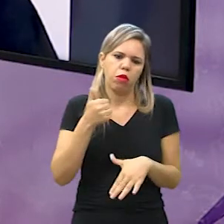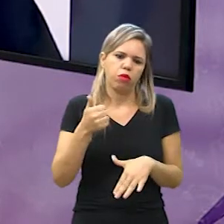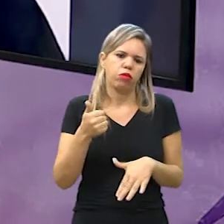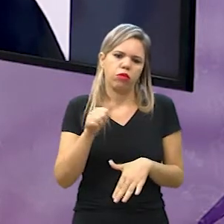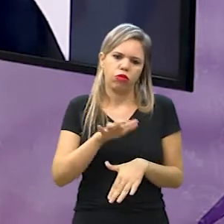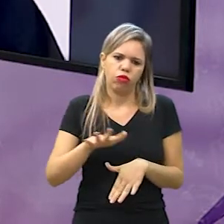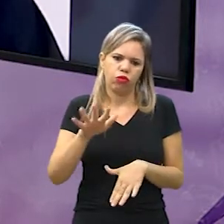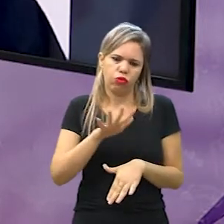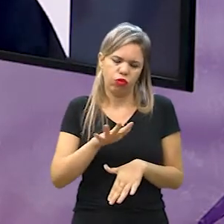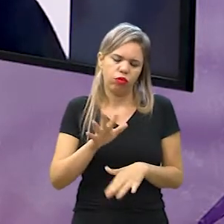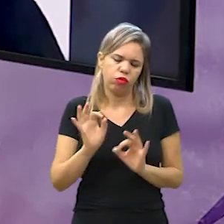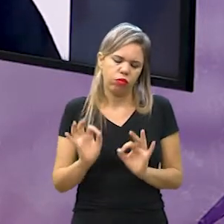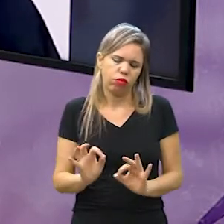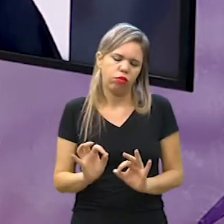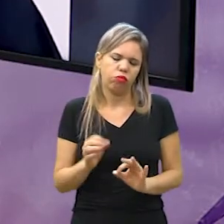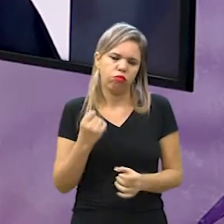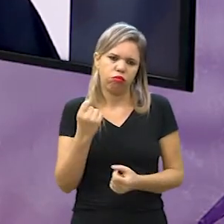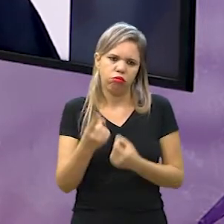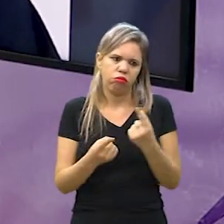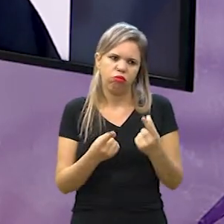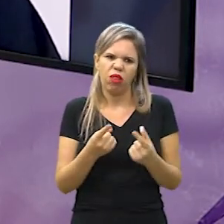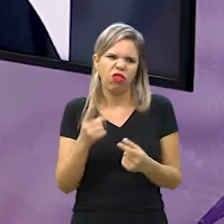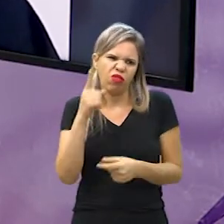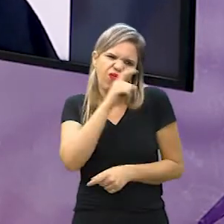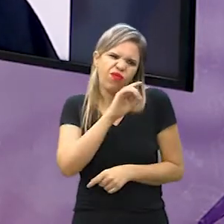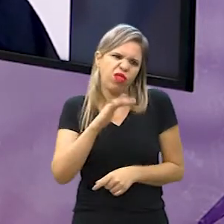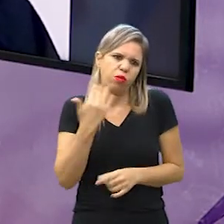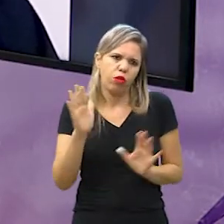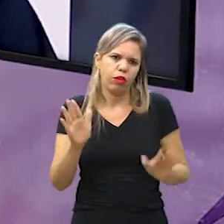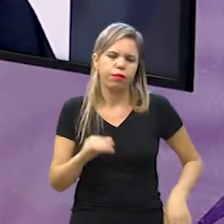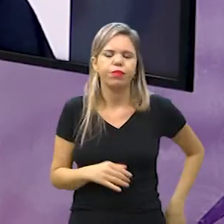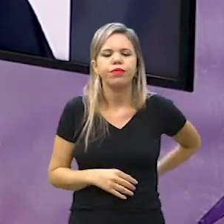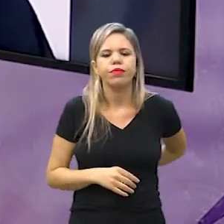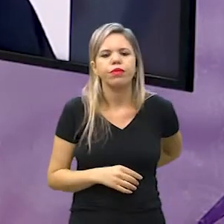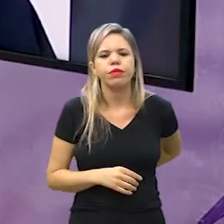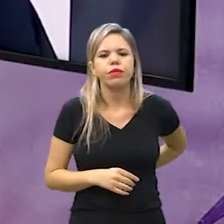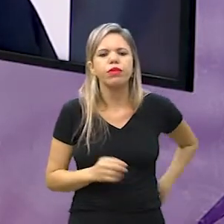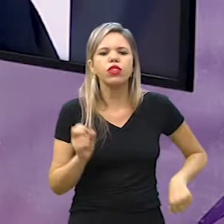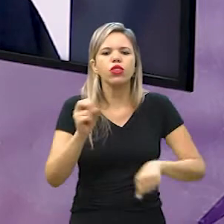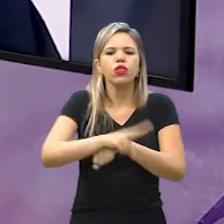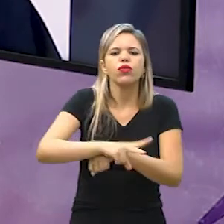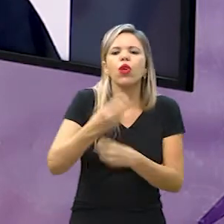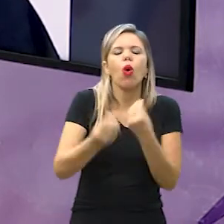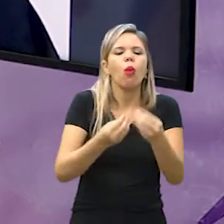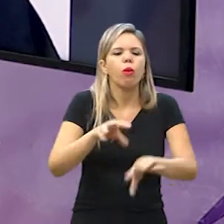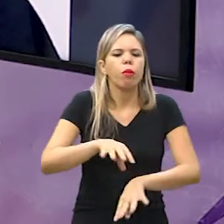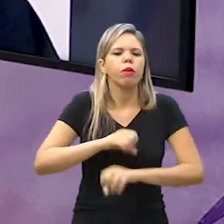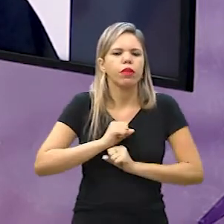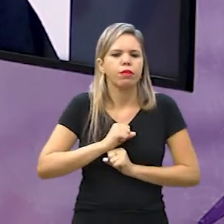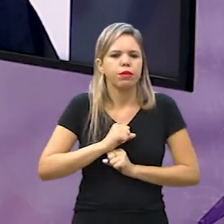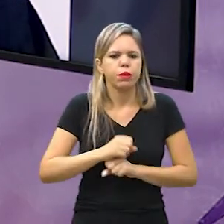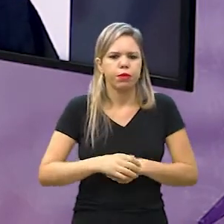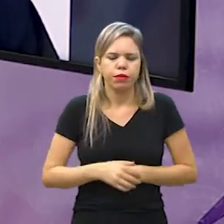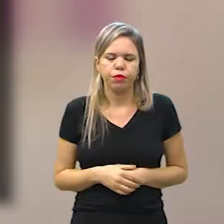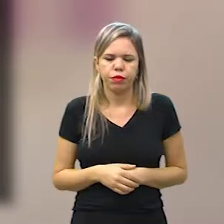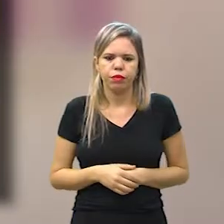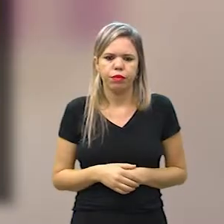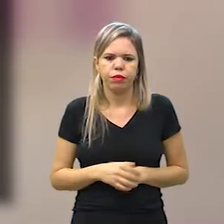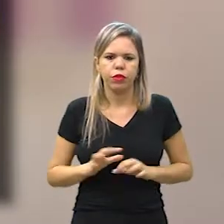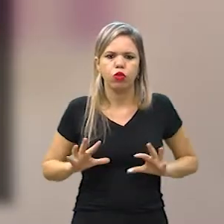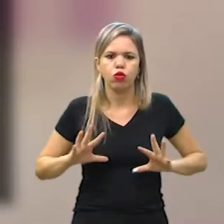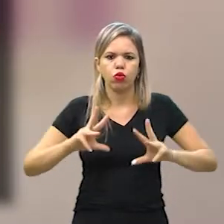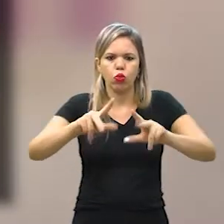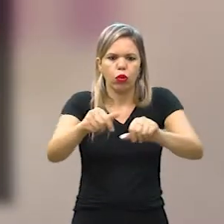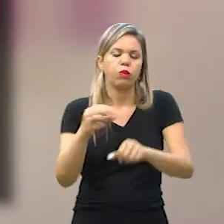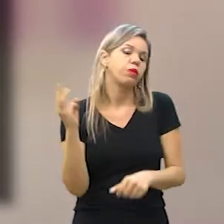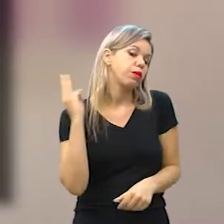evolução geralmente favorável, raramente vai a óbito, né? A viral Ao pega como, doutora? Olha,